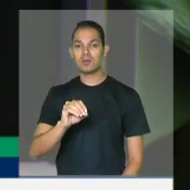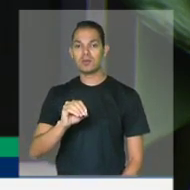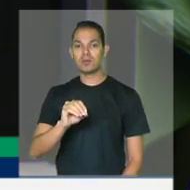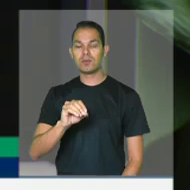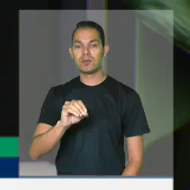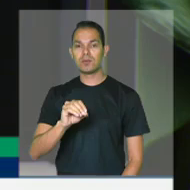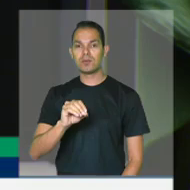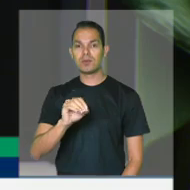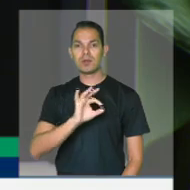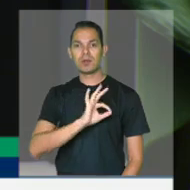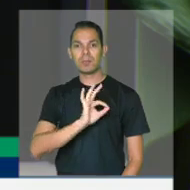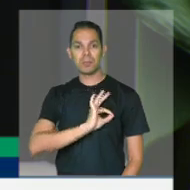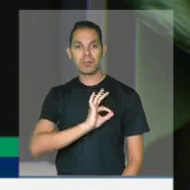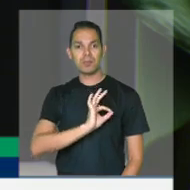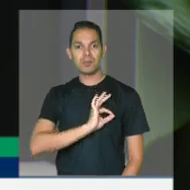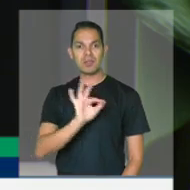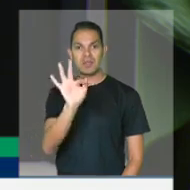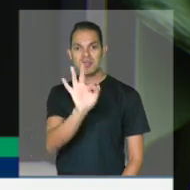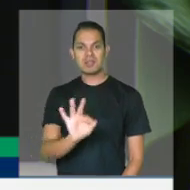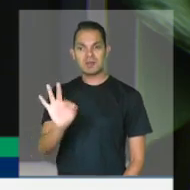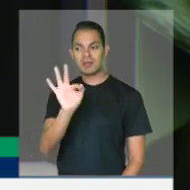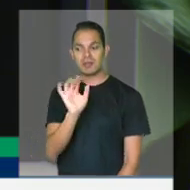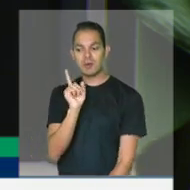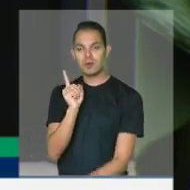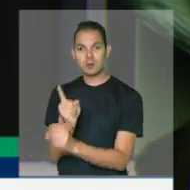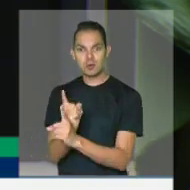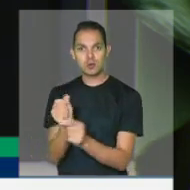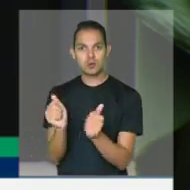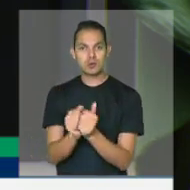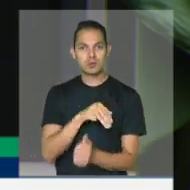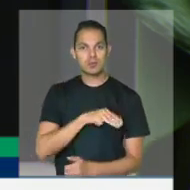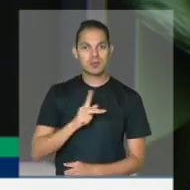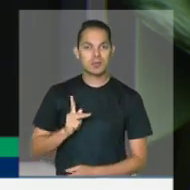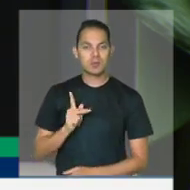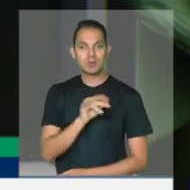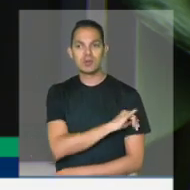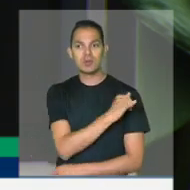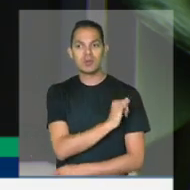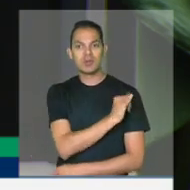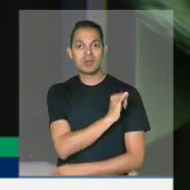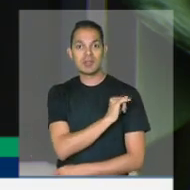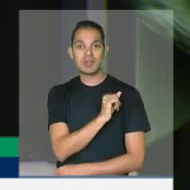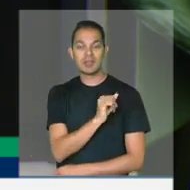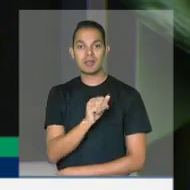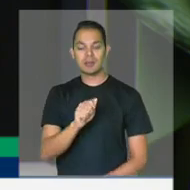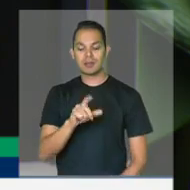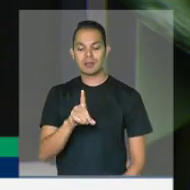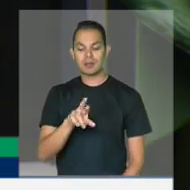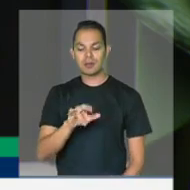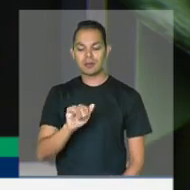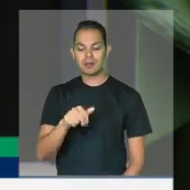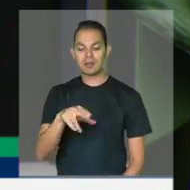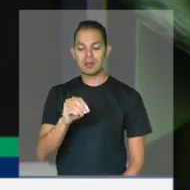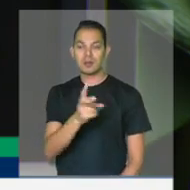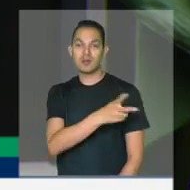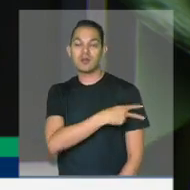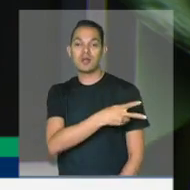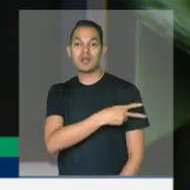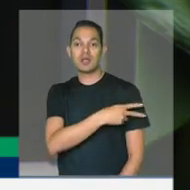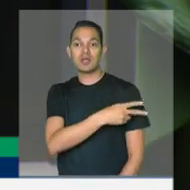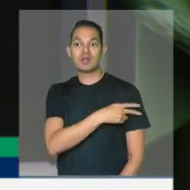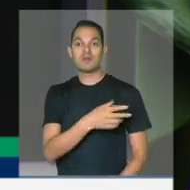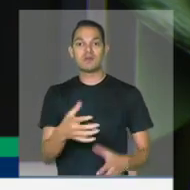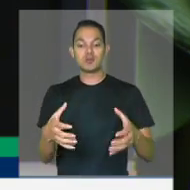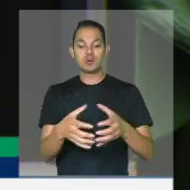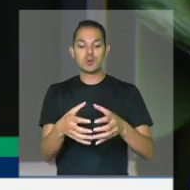operação movida pela própria Polícia Federal com o Ministério Público do Rio de Janeiro e era o chefe de um grupo criminoso chamado Escritório do